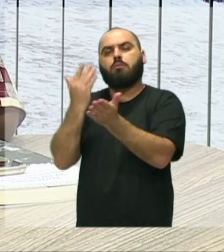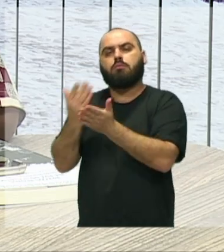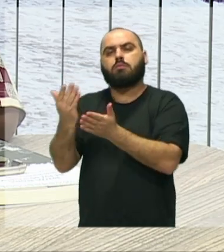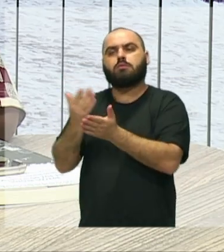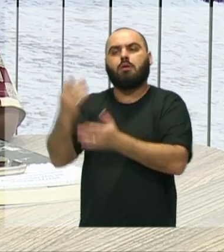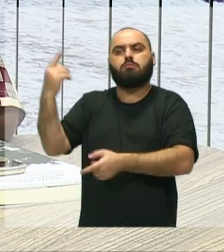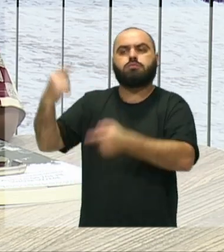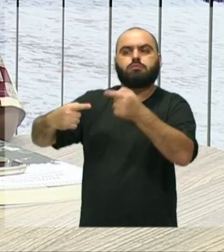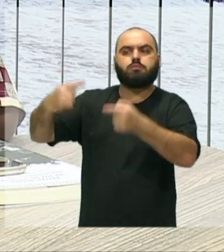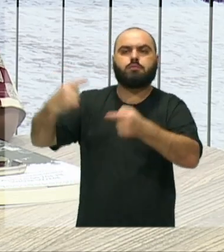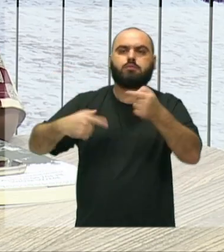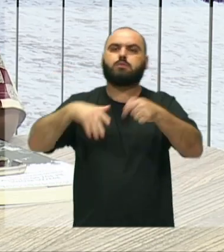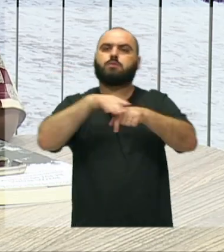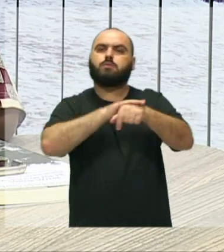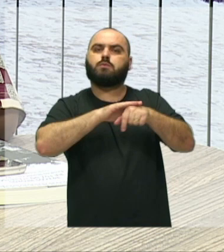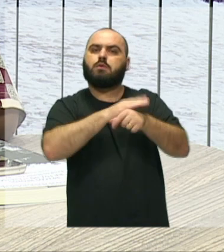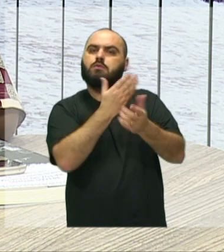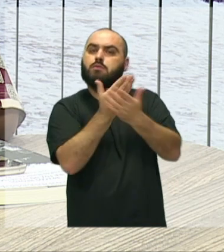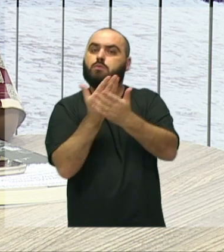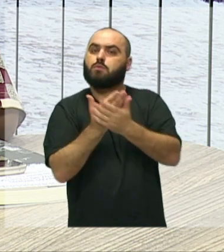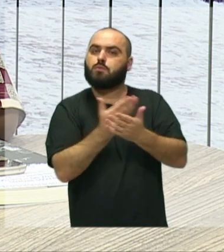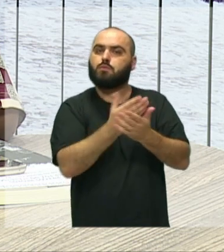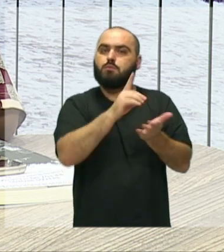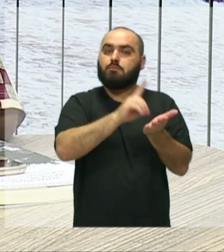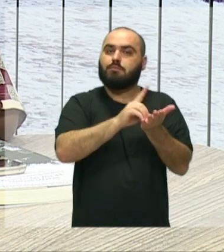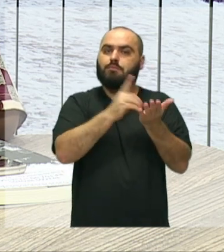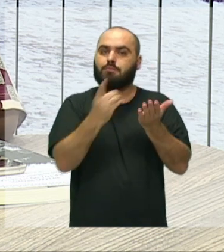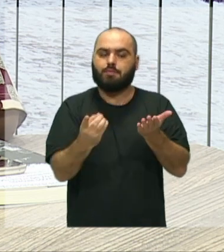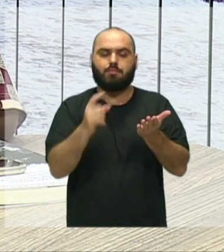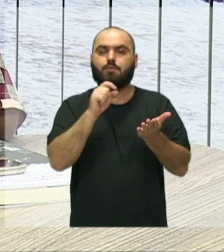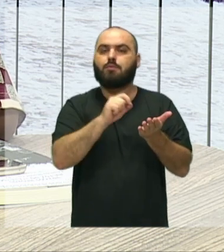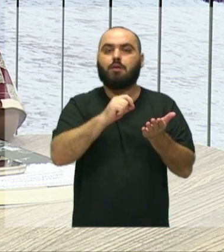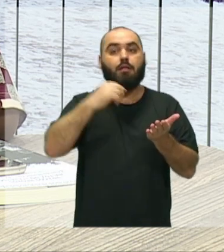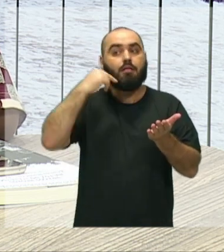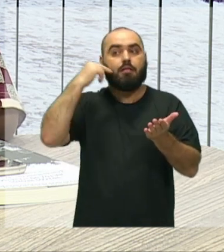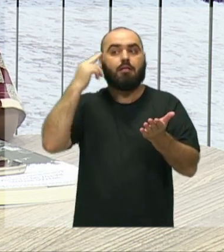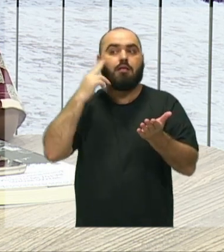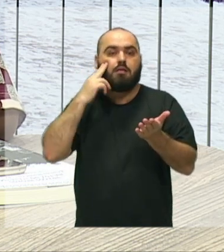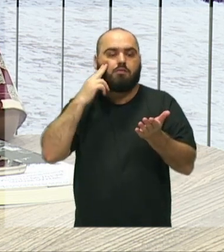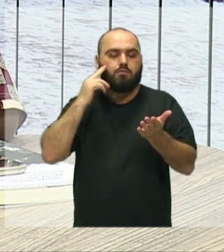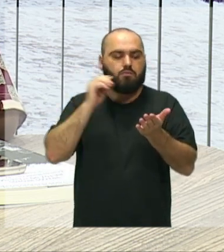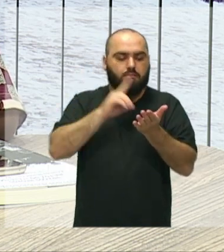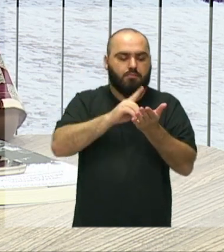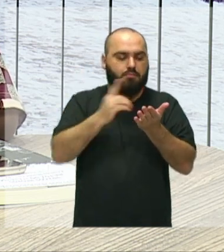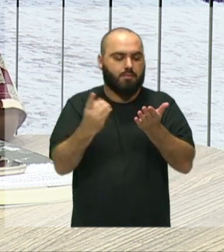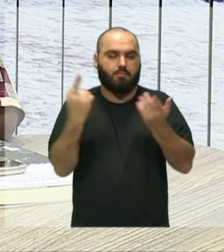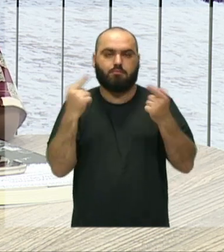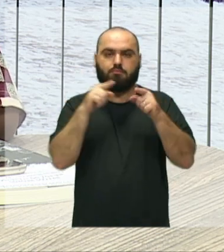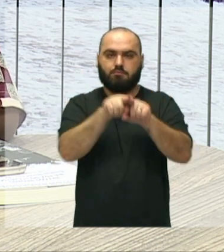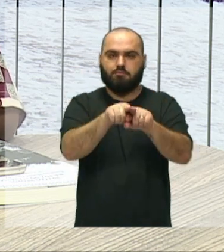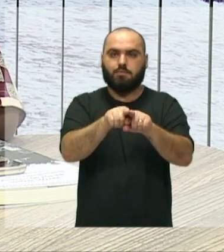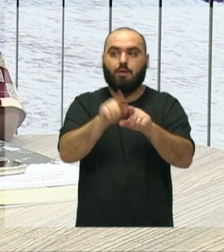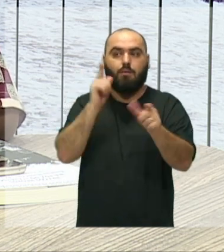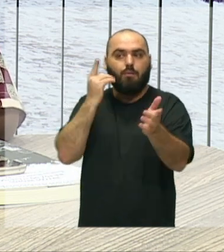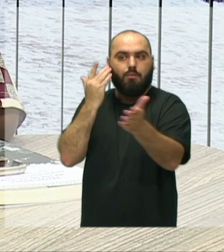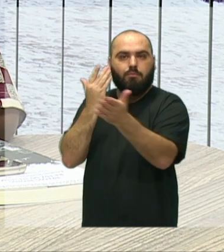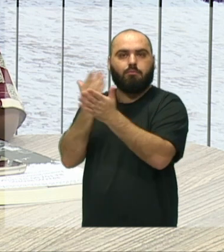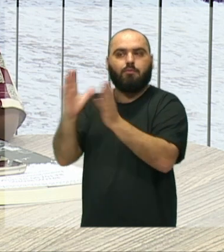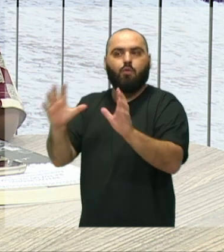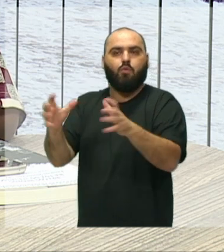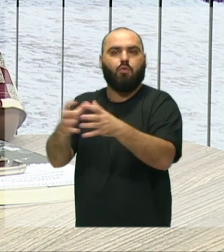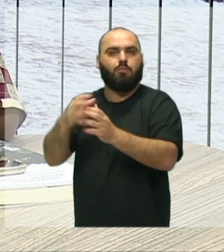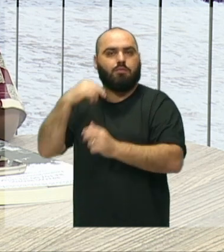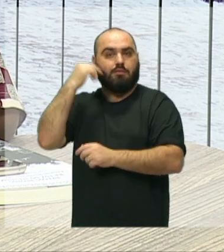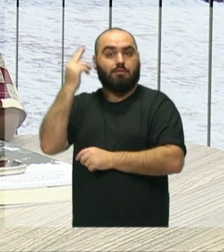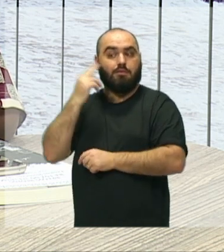um debate, um estudo bíblico sobre o negro e a Bíblia. Aí surgiu a Pastoral do Negro. E esse